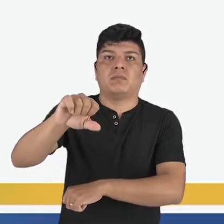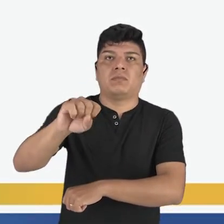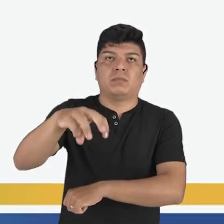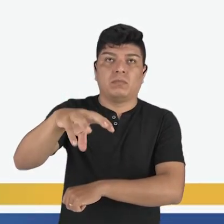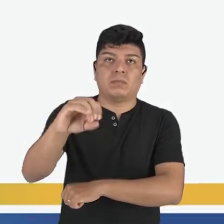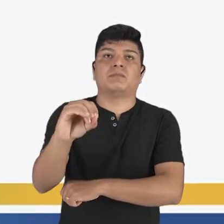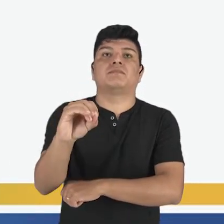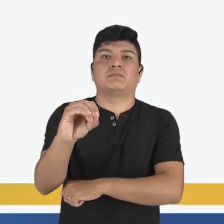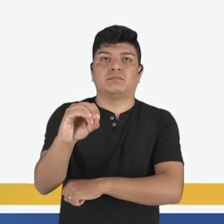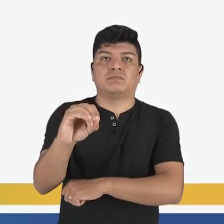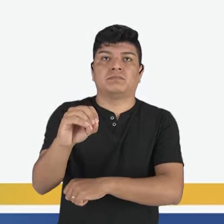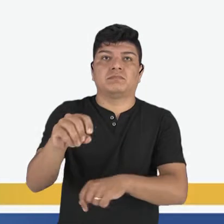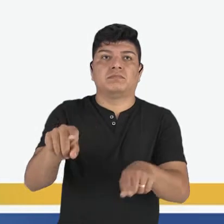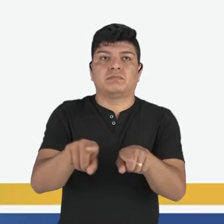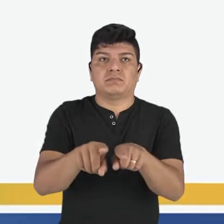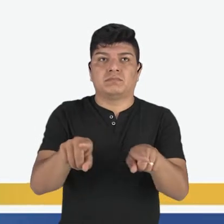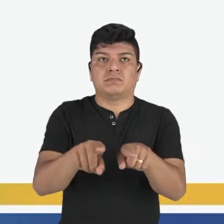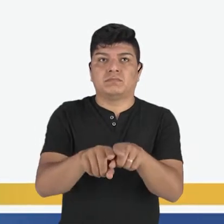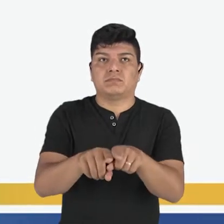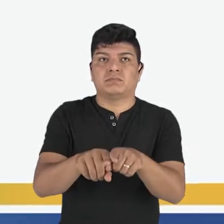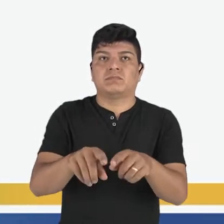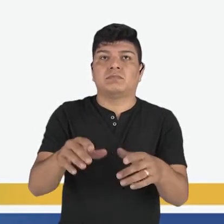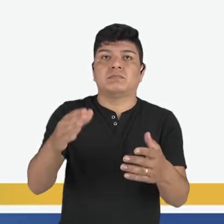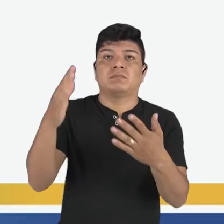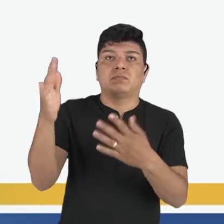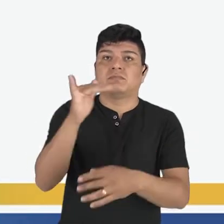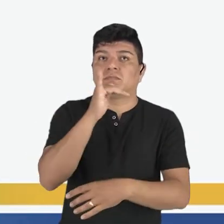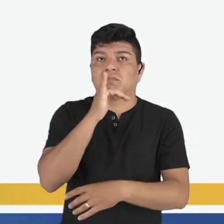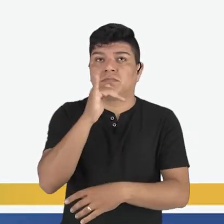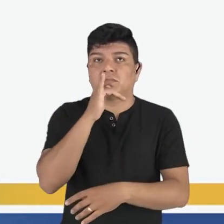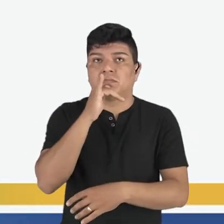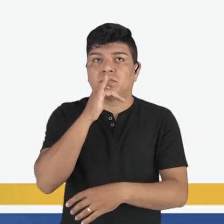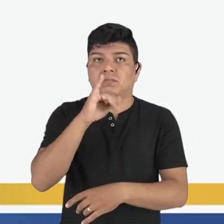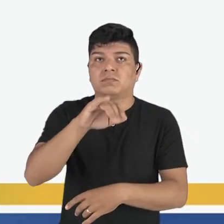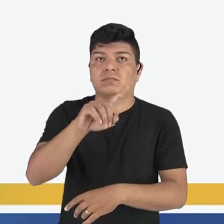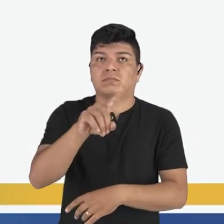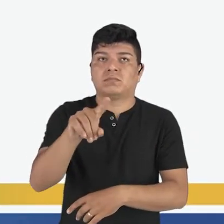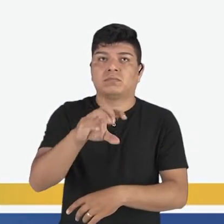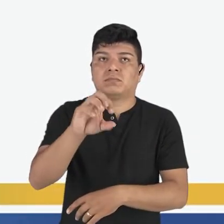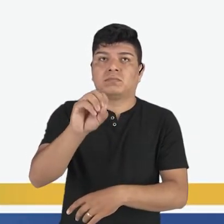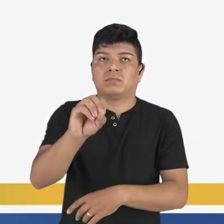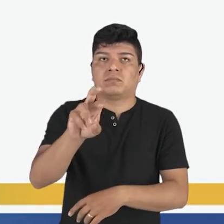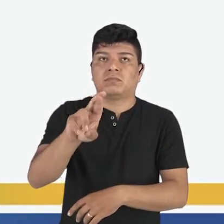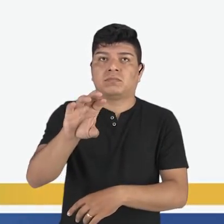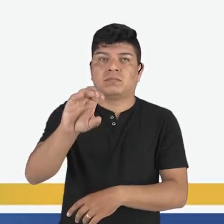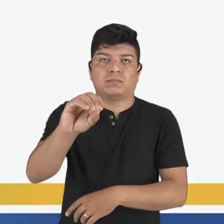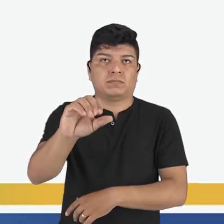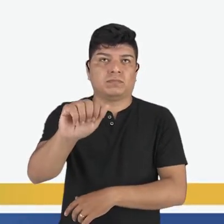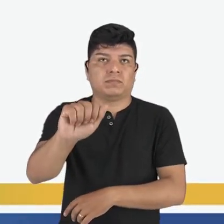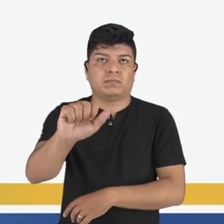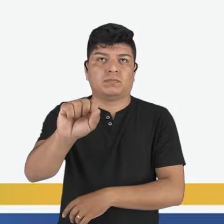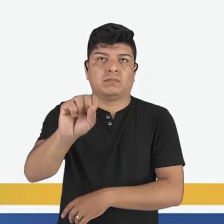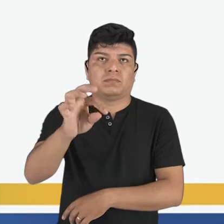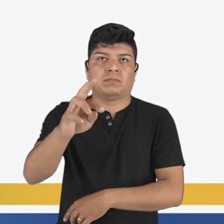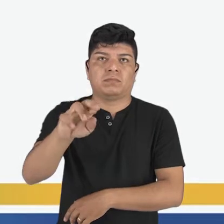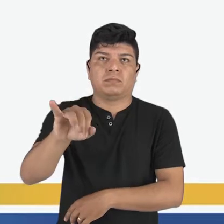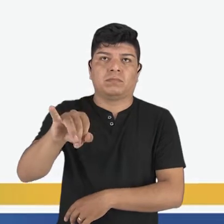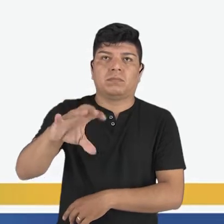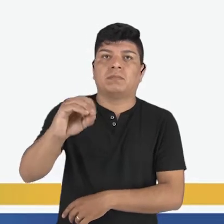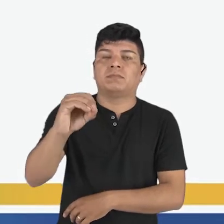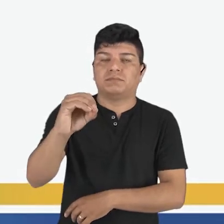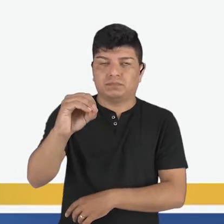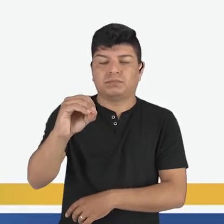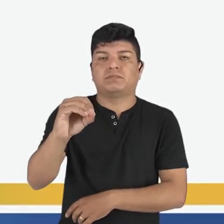o zoroastrismo. São exemplos de religiões que, com relação ao transcendente, pensam no